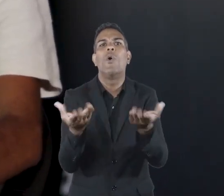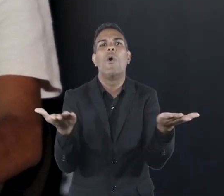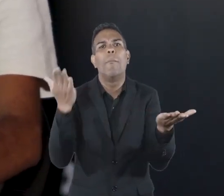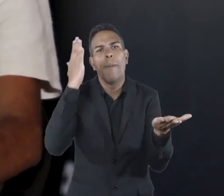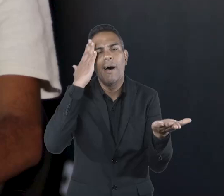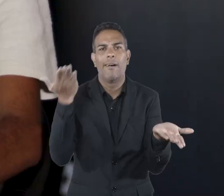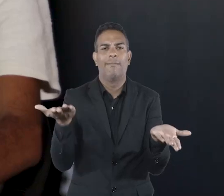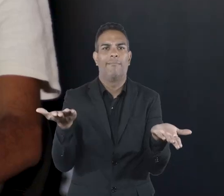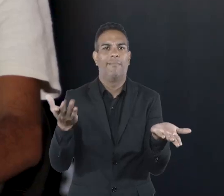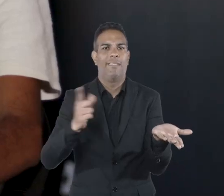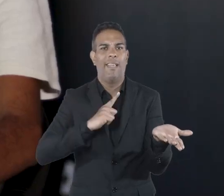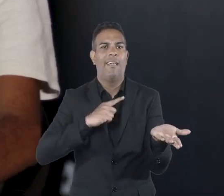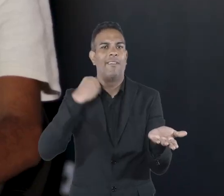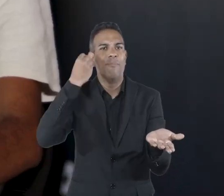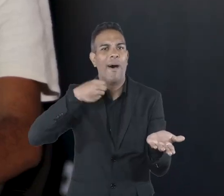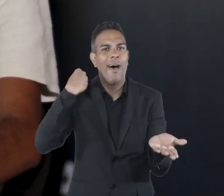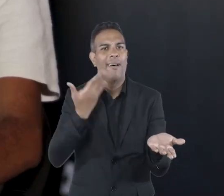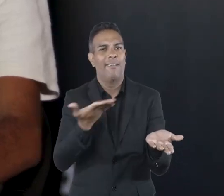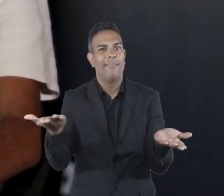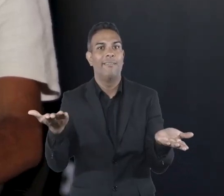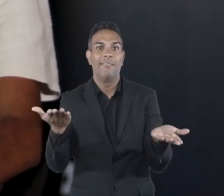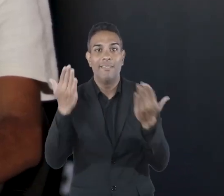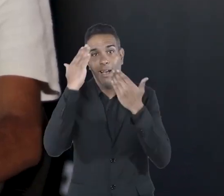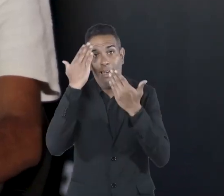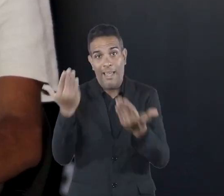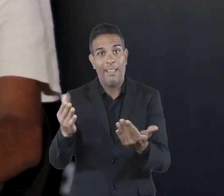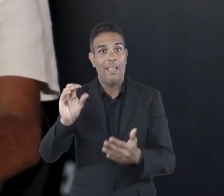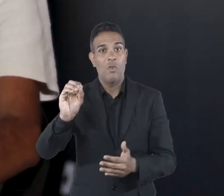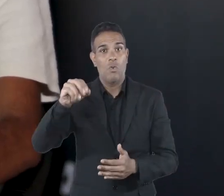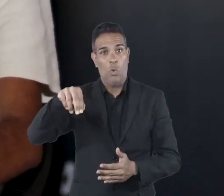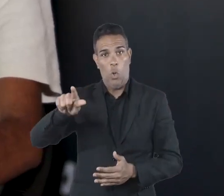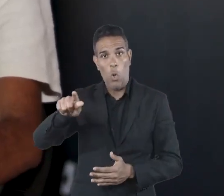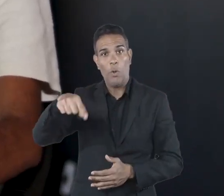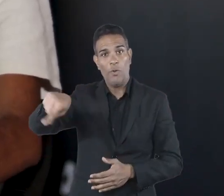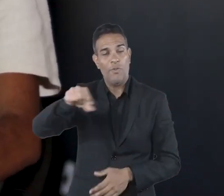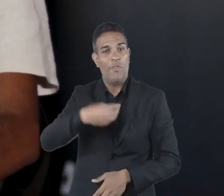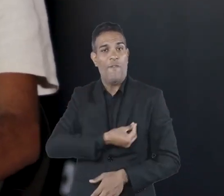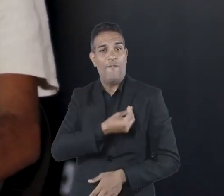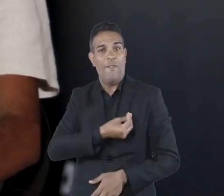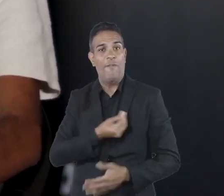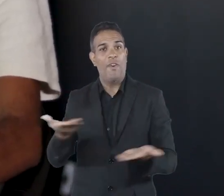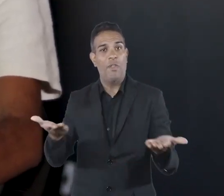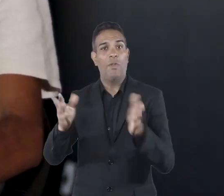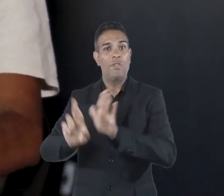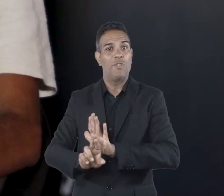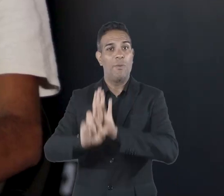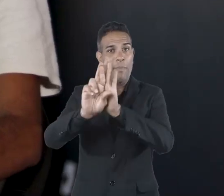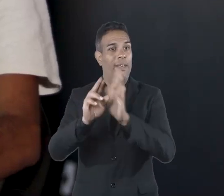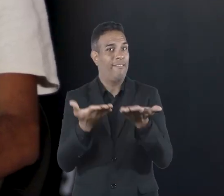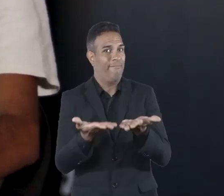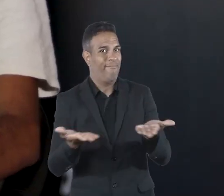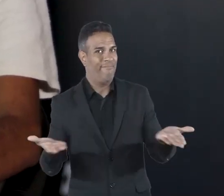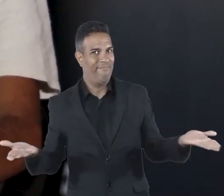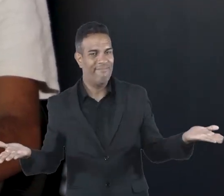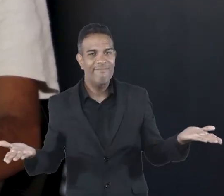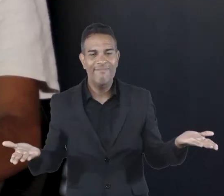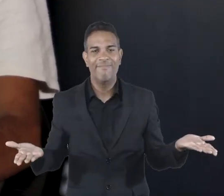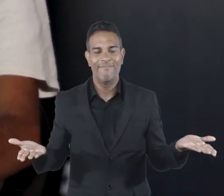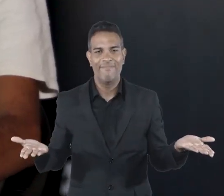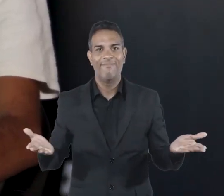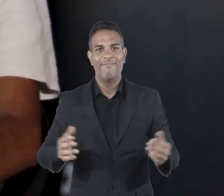chegar. Então, como é que a gente descobre essas coisas? Através dessas experiências, graças às ONGs que existem, que estão